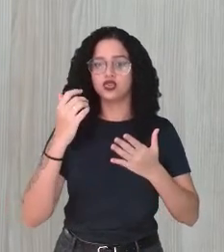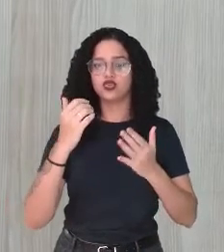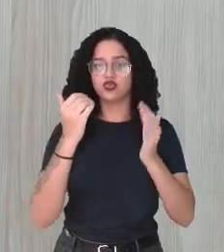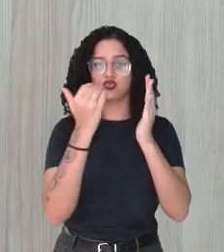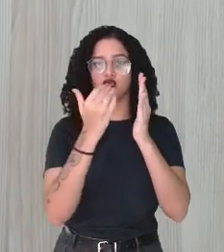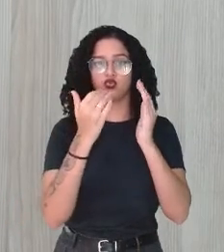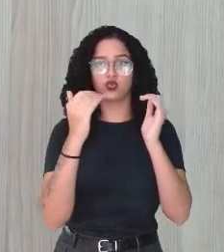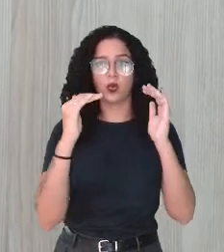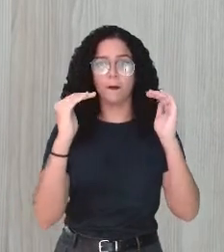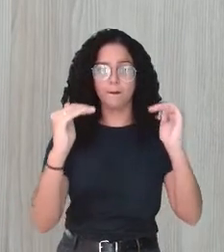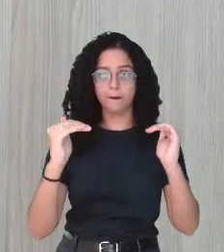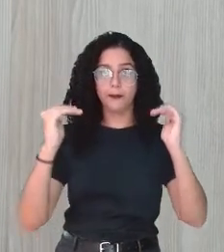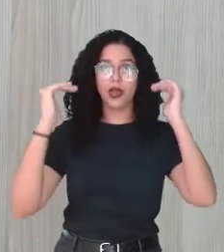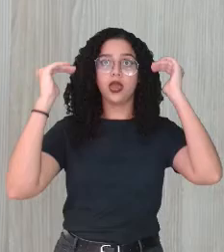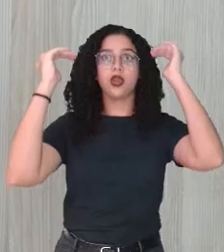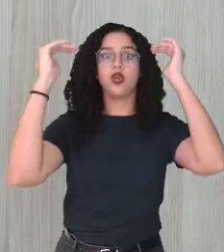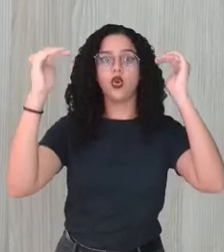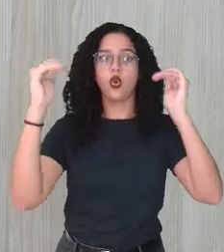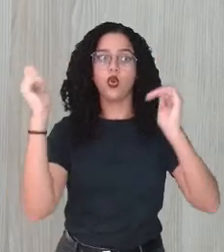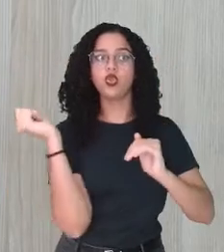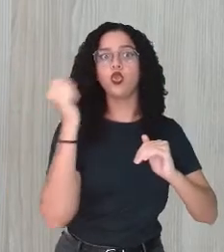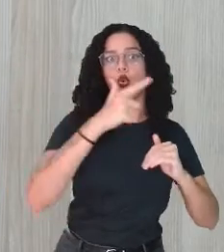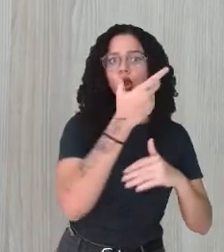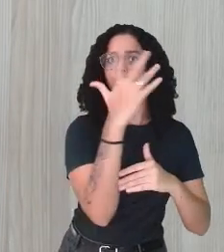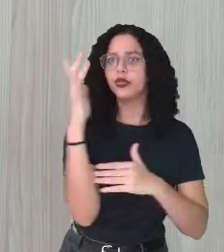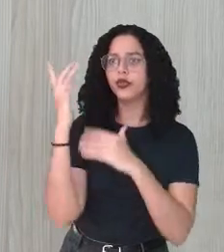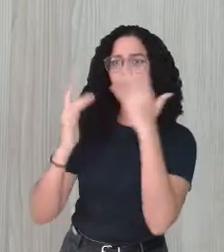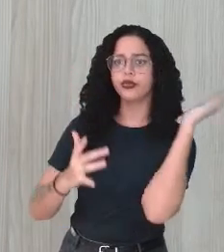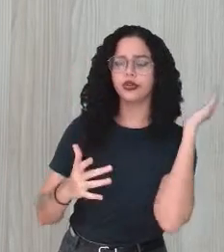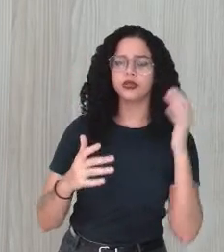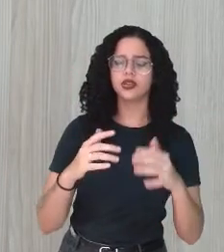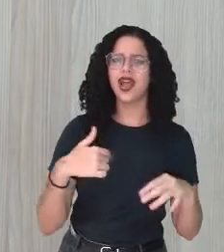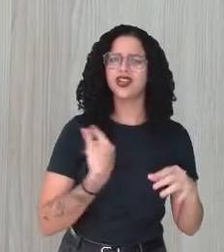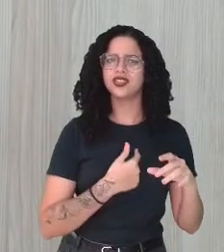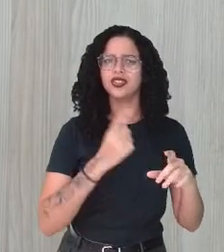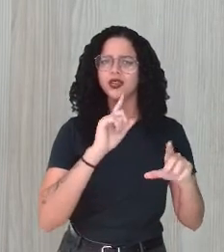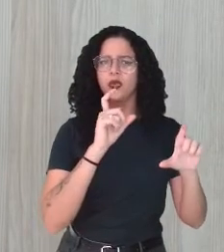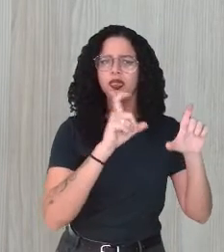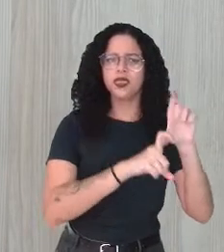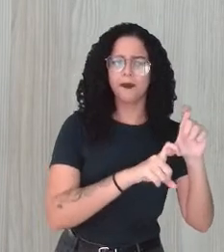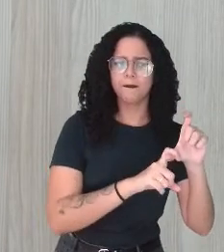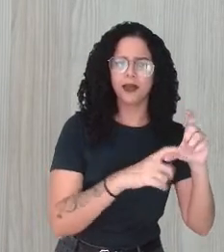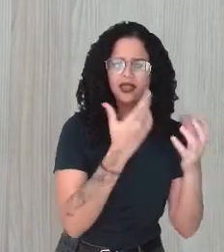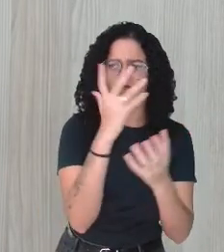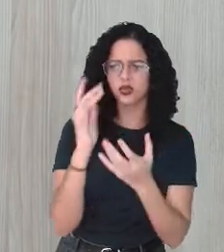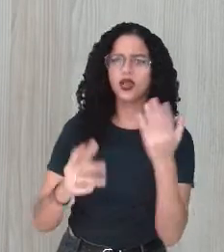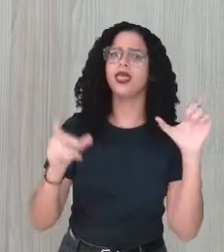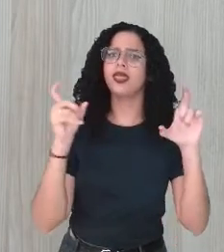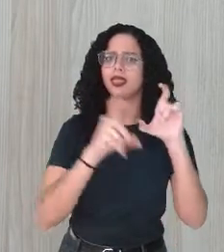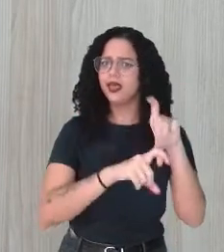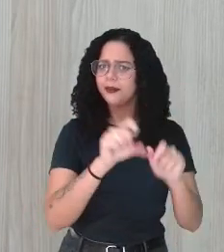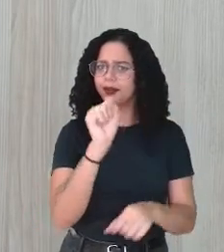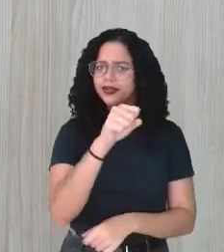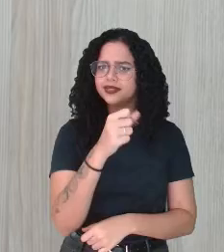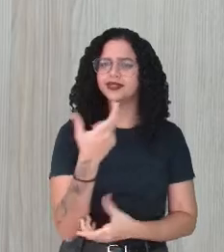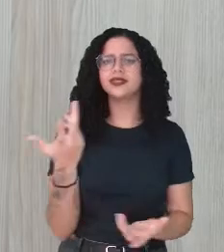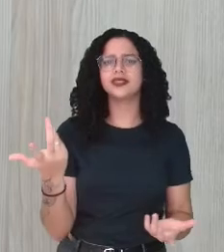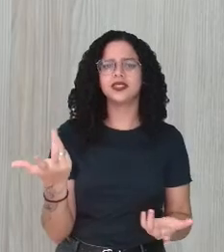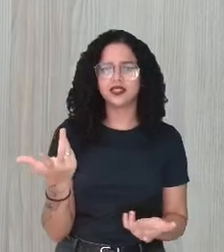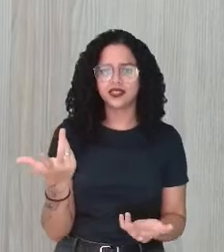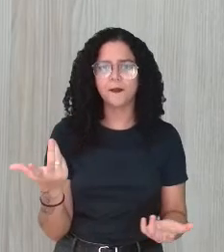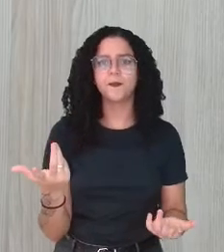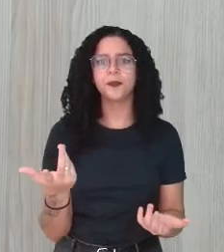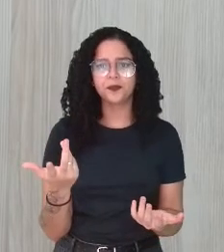ou não dependesse da natureza. Isso. Né? Como se a natureza fosse, né, aquilo ali que está do lado, né, Vanessa? Exatamente. Que